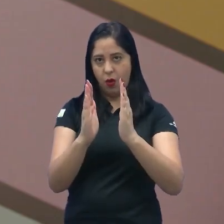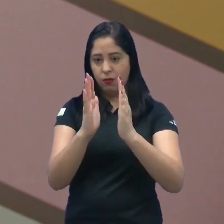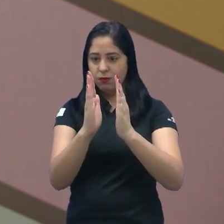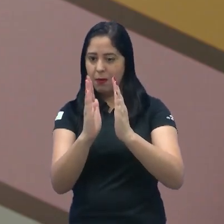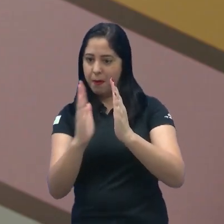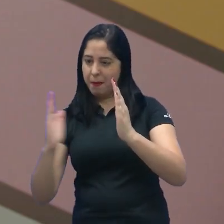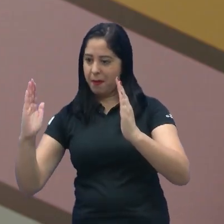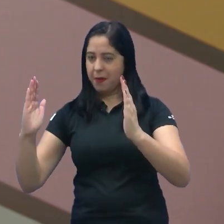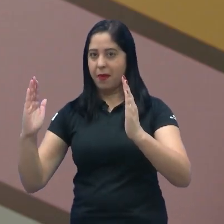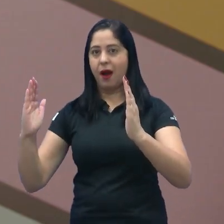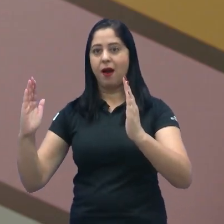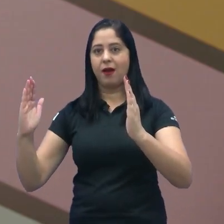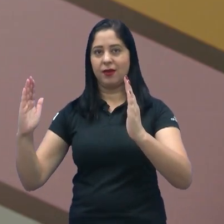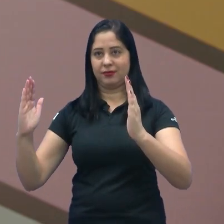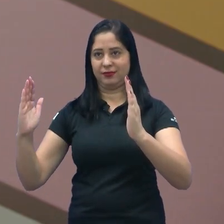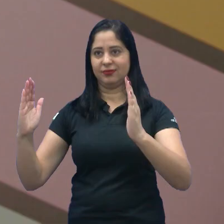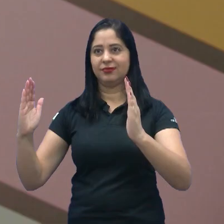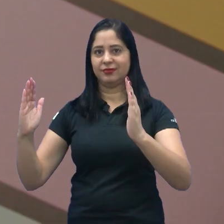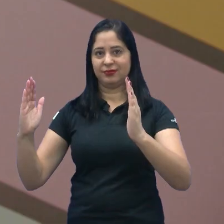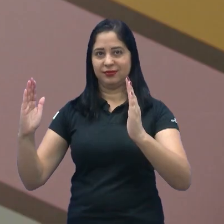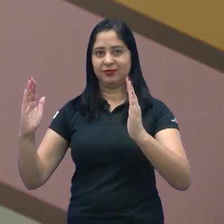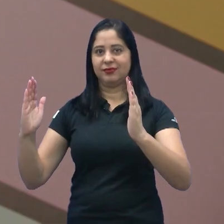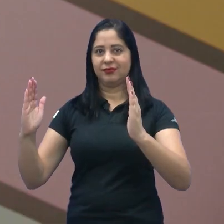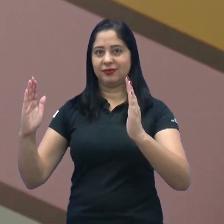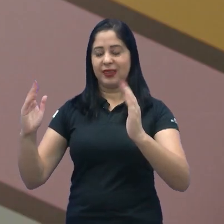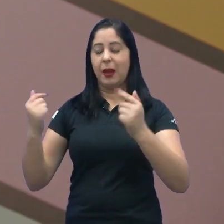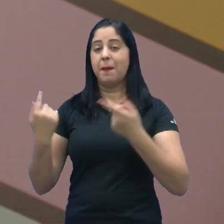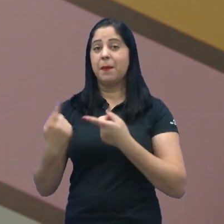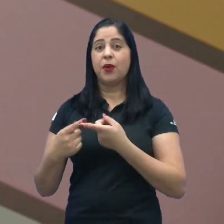psicologia perinatal, ele vai muito além disso. Né, porque